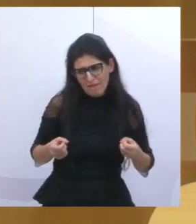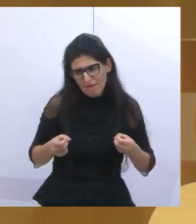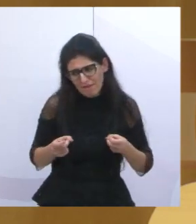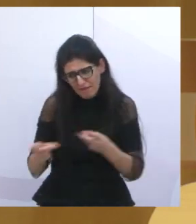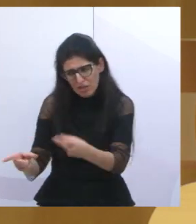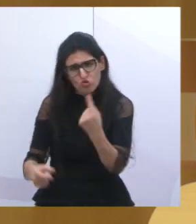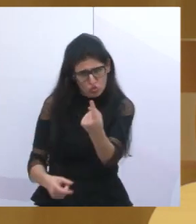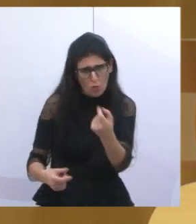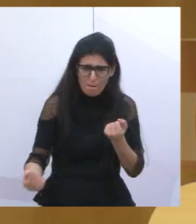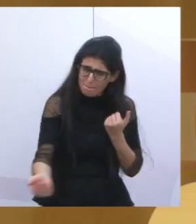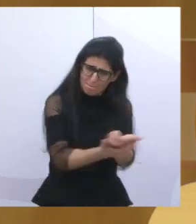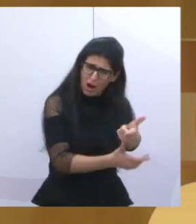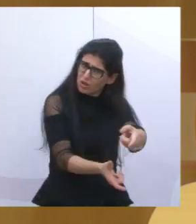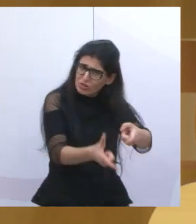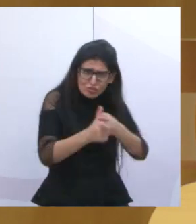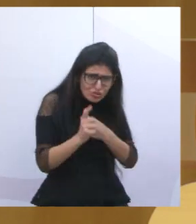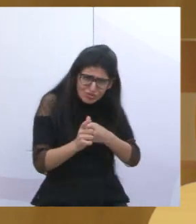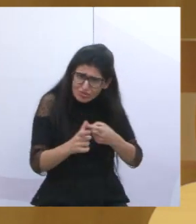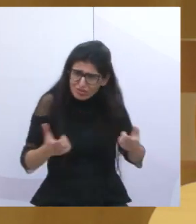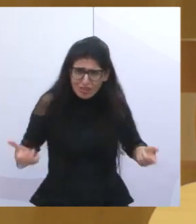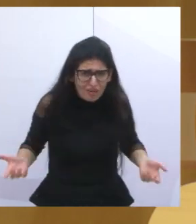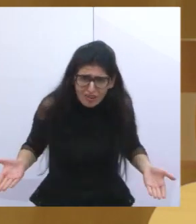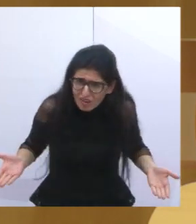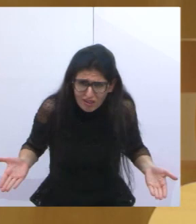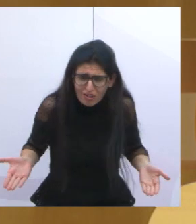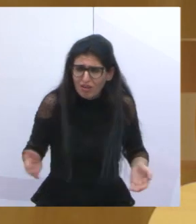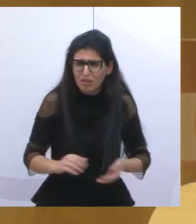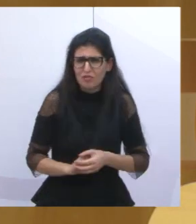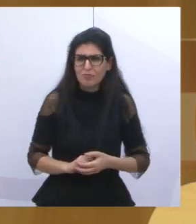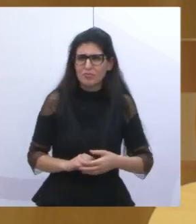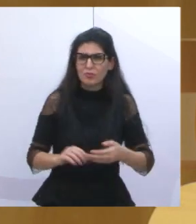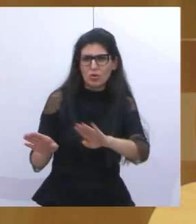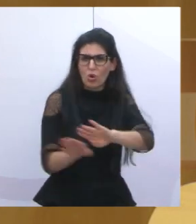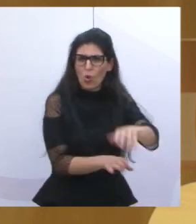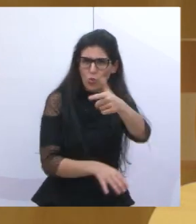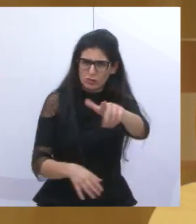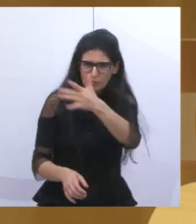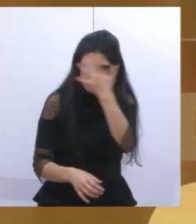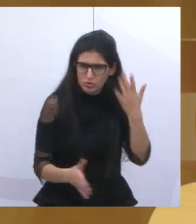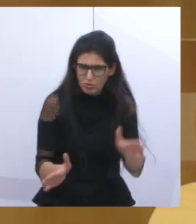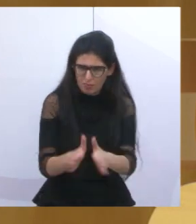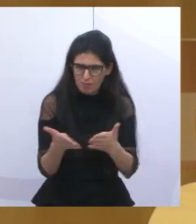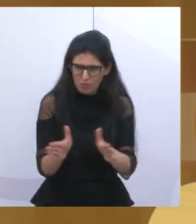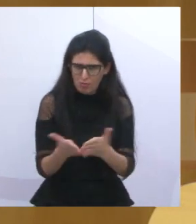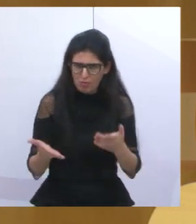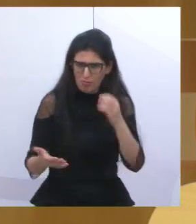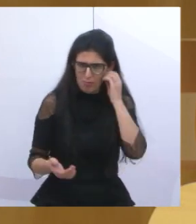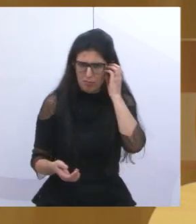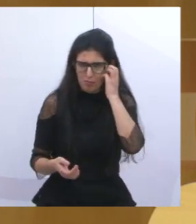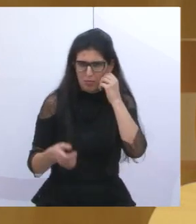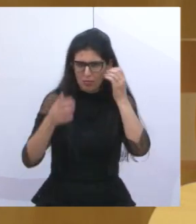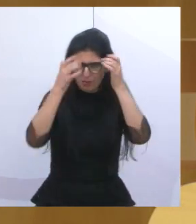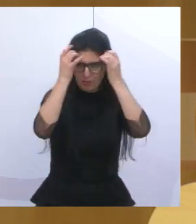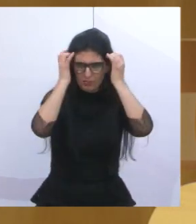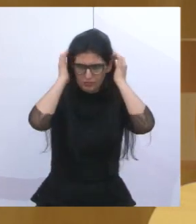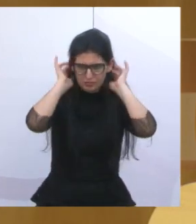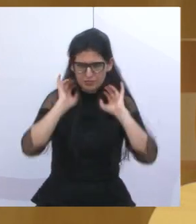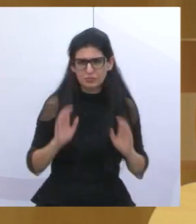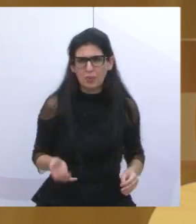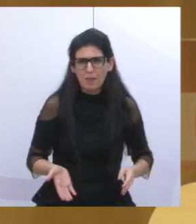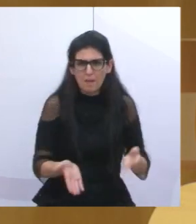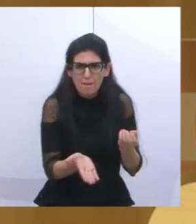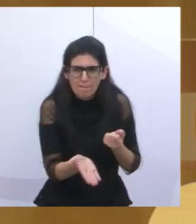acho que aqueles que precisam, não deve o cidadão tirar dinheiro do bolso para pagar a